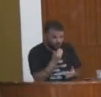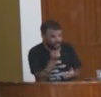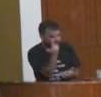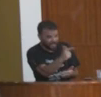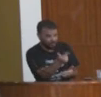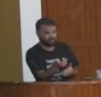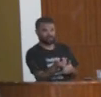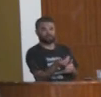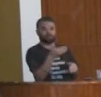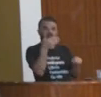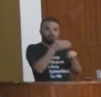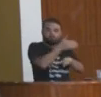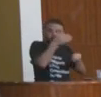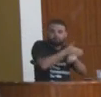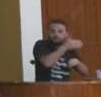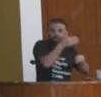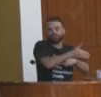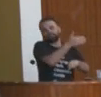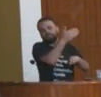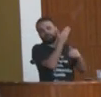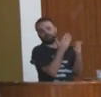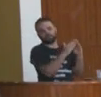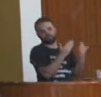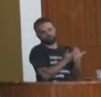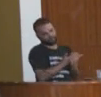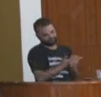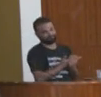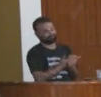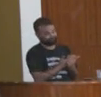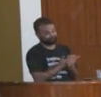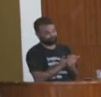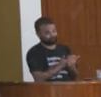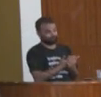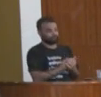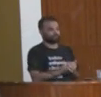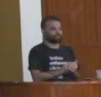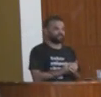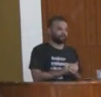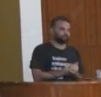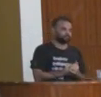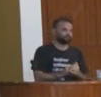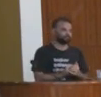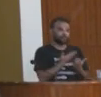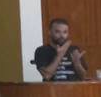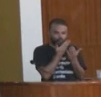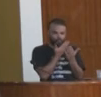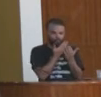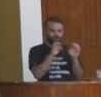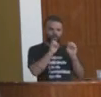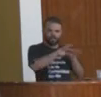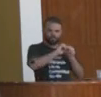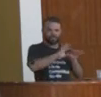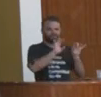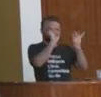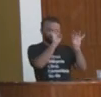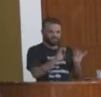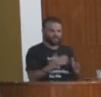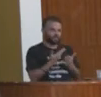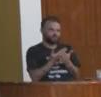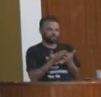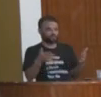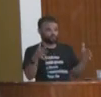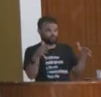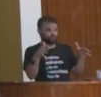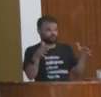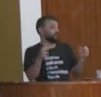a política da educação inclusiva, da educação especial na perspectiva da educação inclusiva, ela é de 2008,